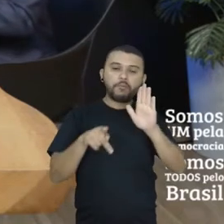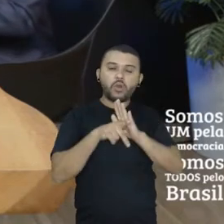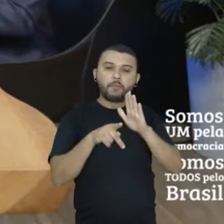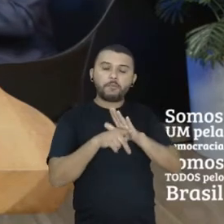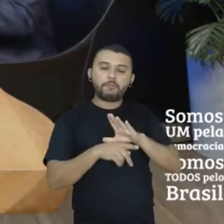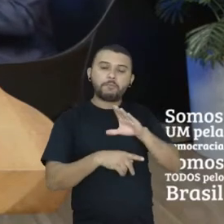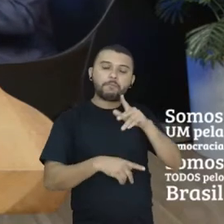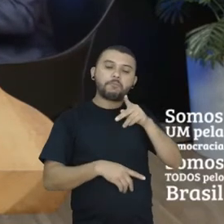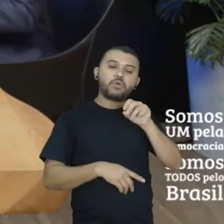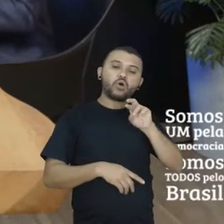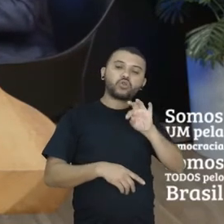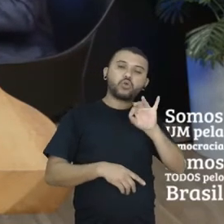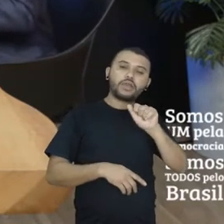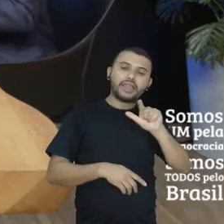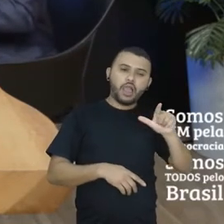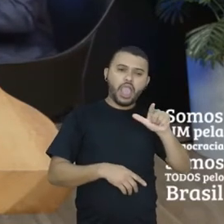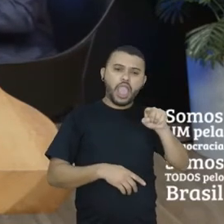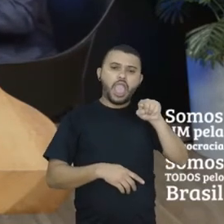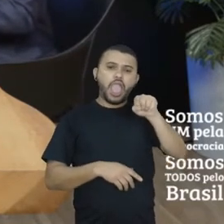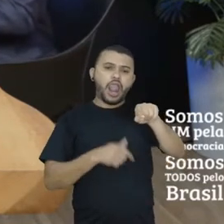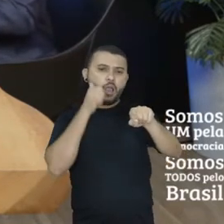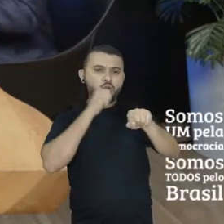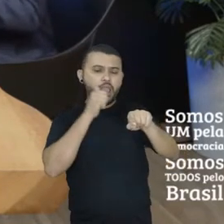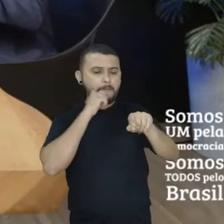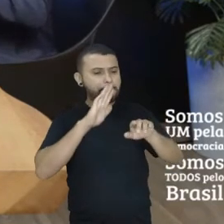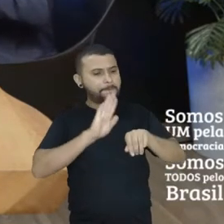foi uma das mulheres mais ricas da Europa,